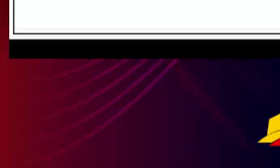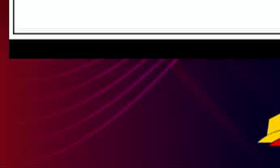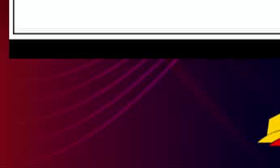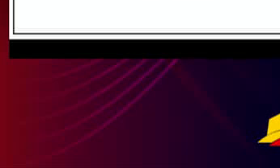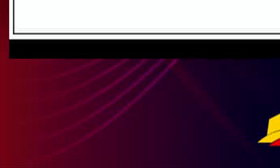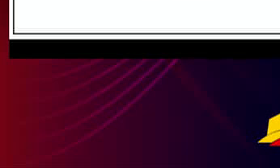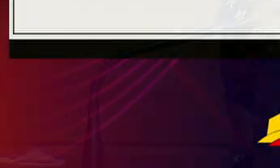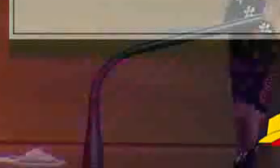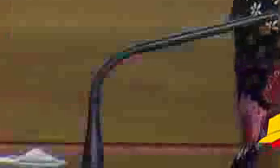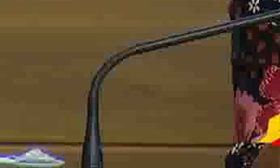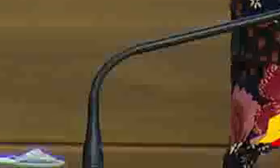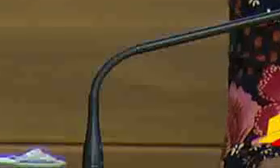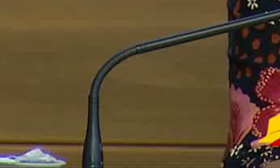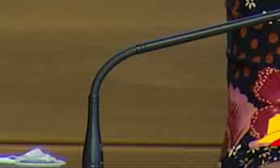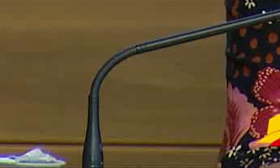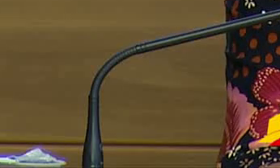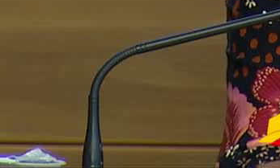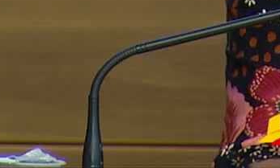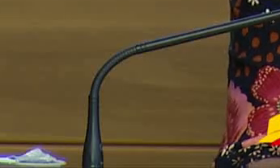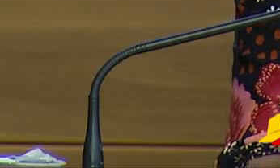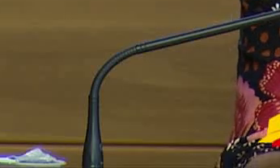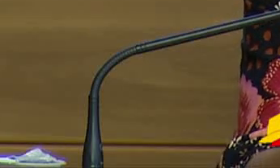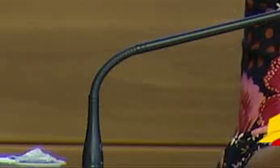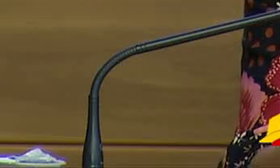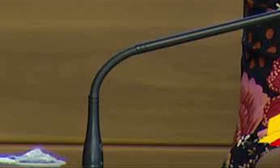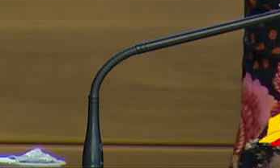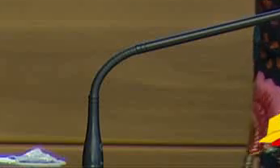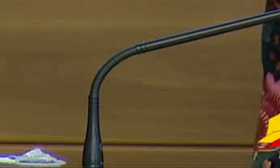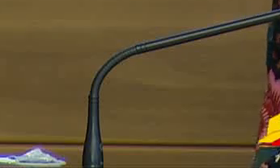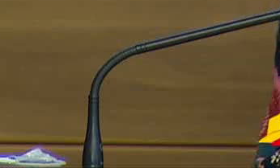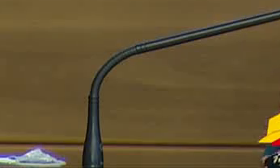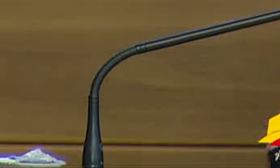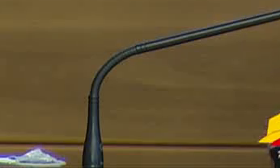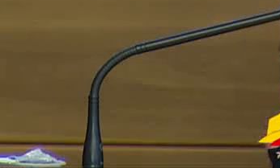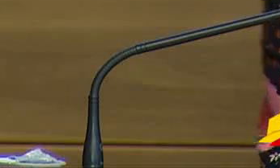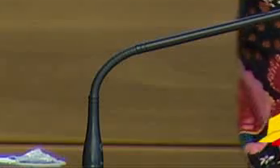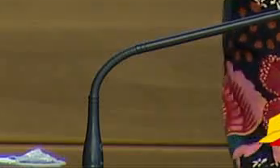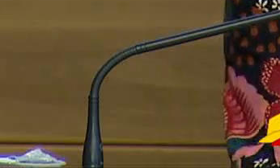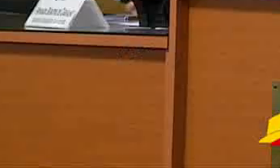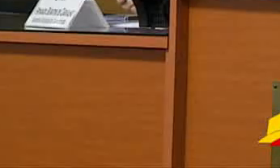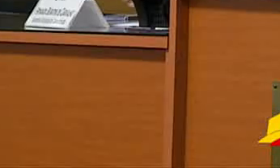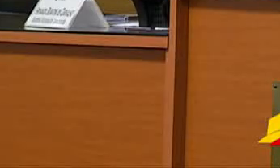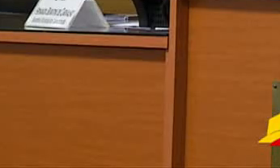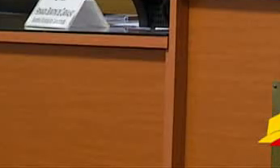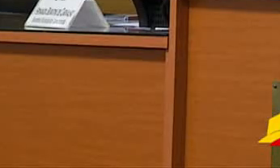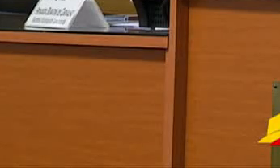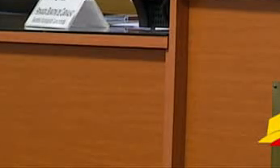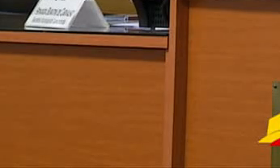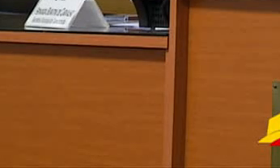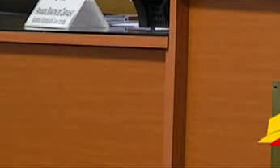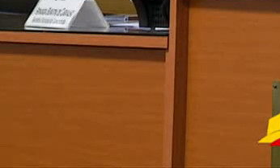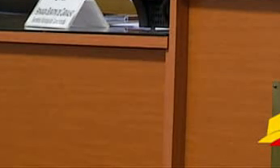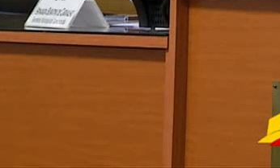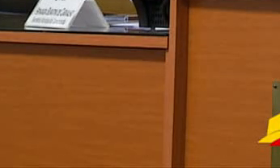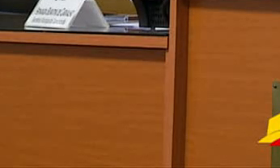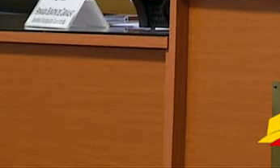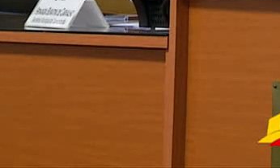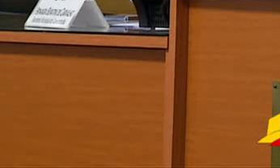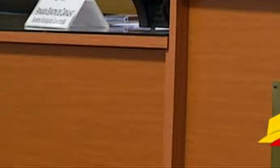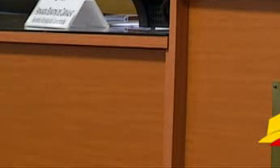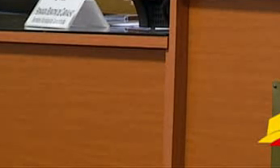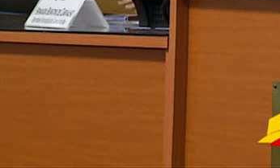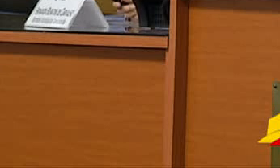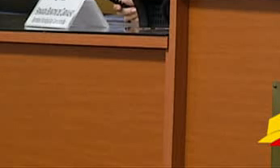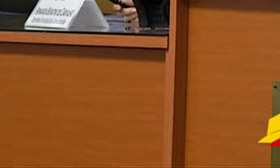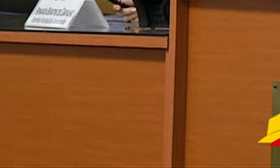é isso. Secretária. Oi. Estão abertos 2 microfones. Vocês escolhem quem... Identidade